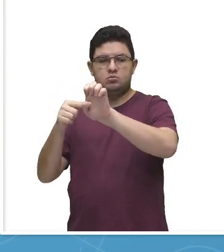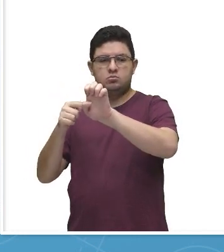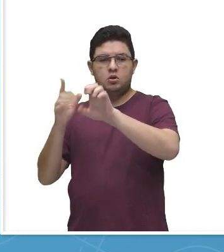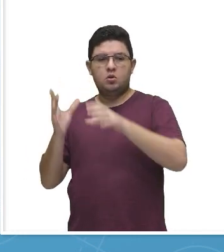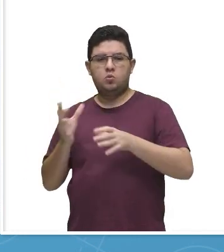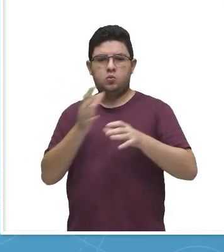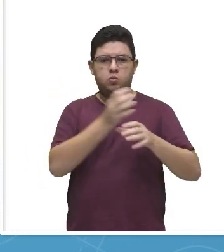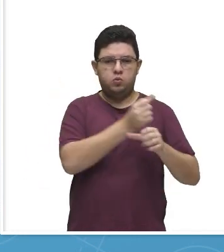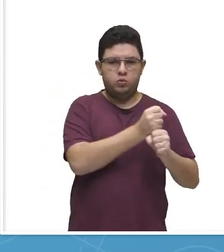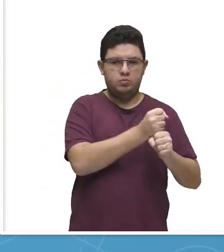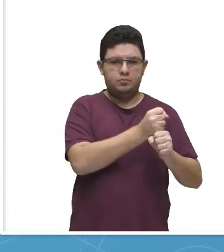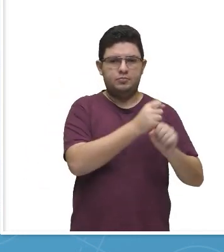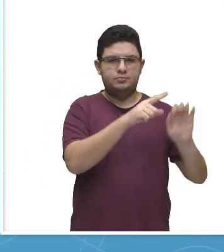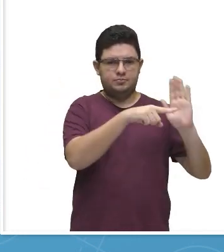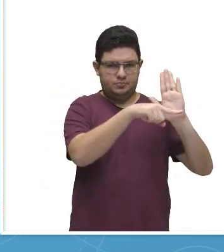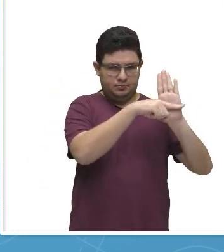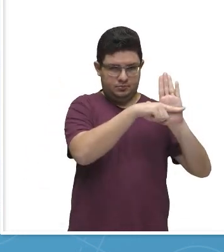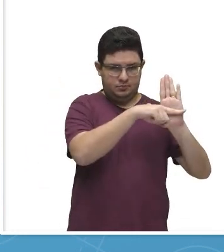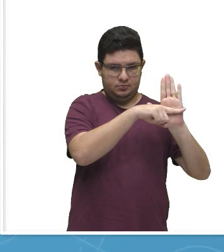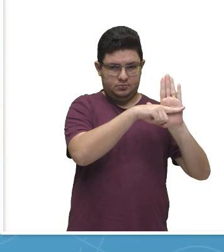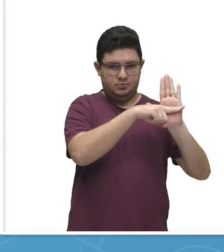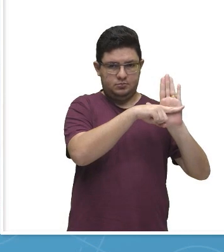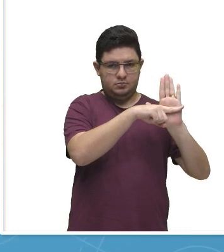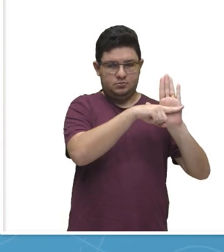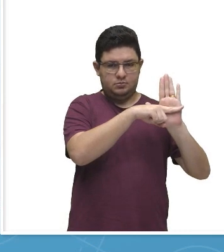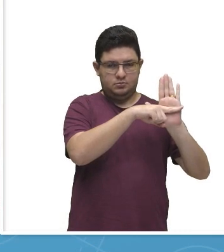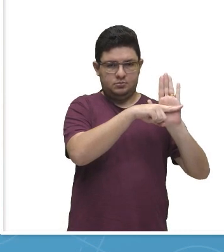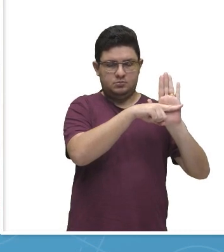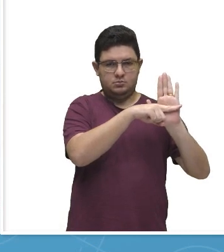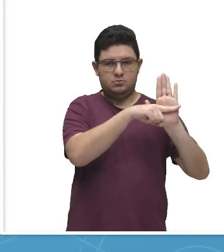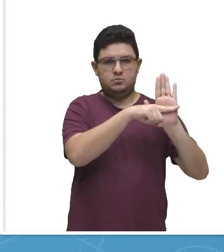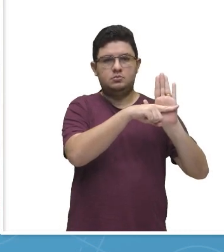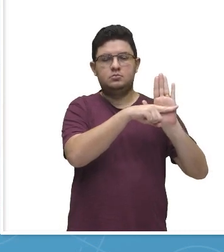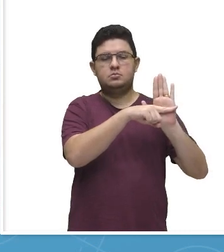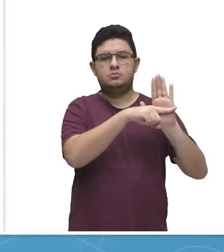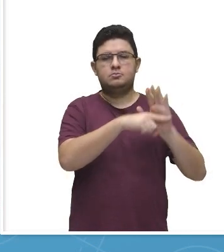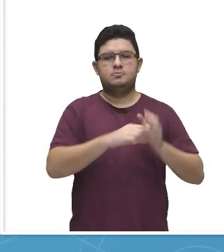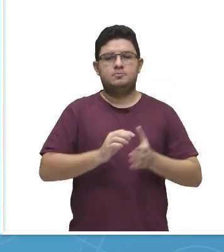da operação, será um número negativo, né?